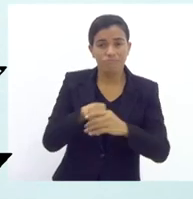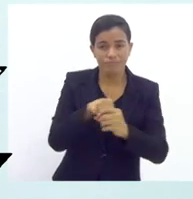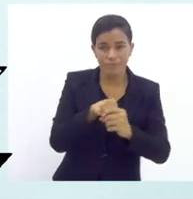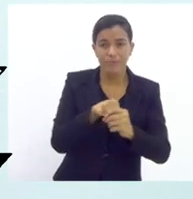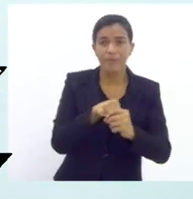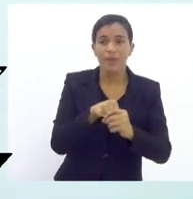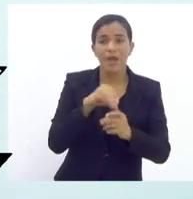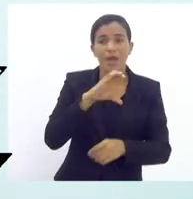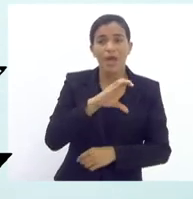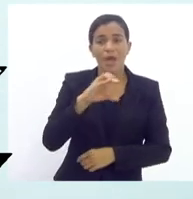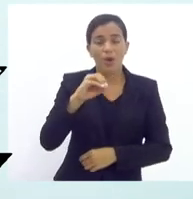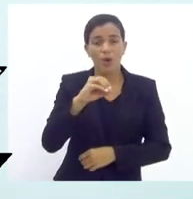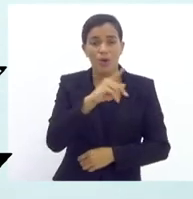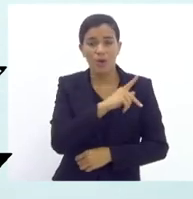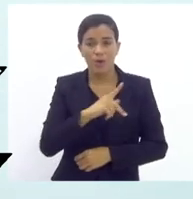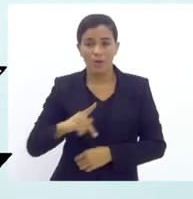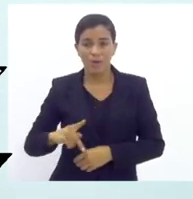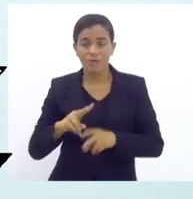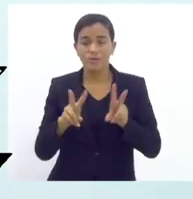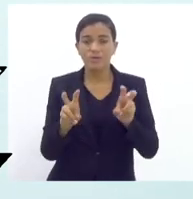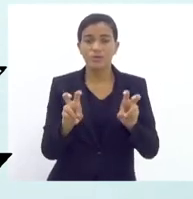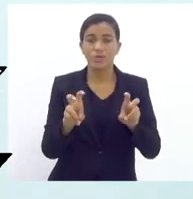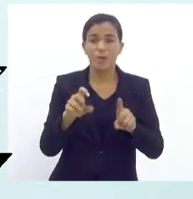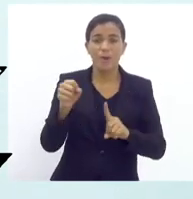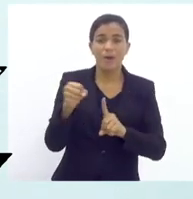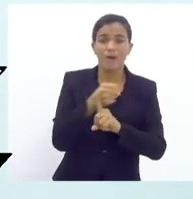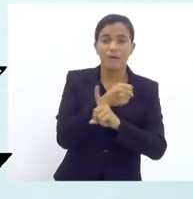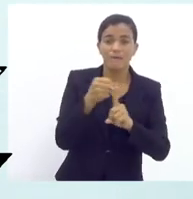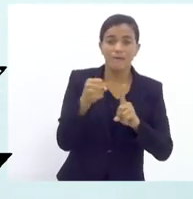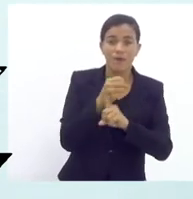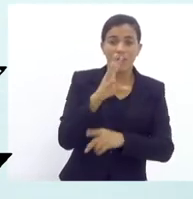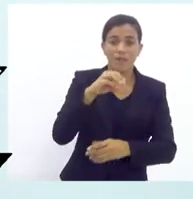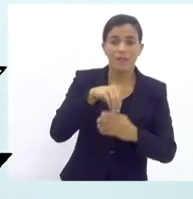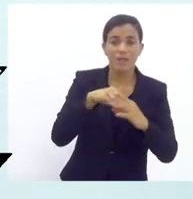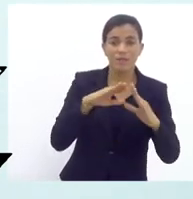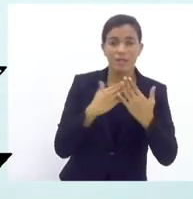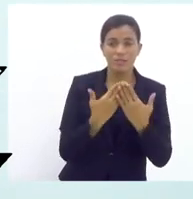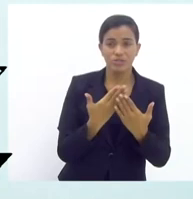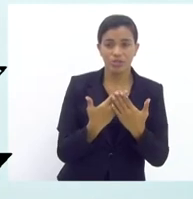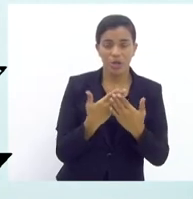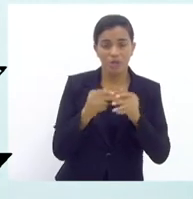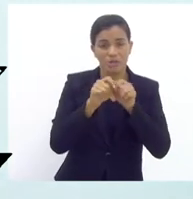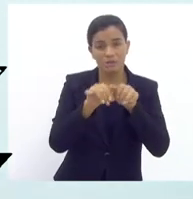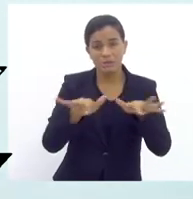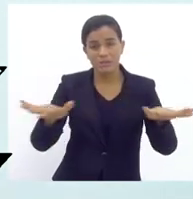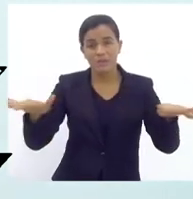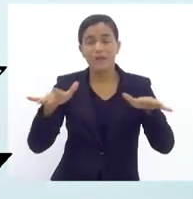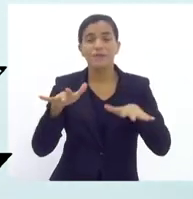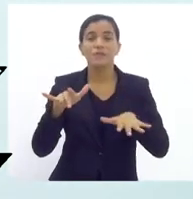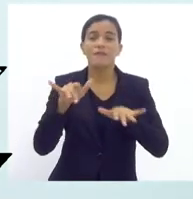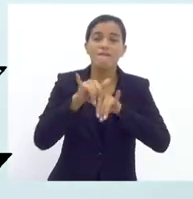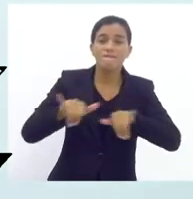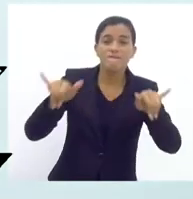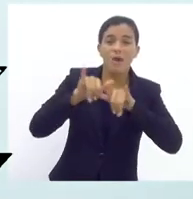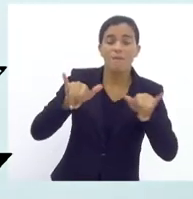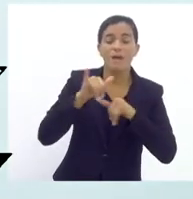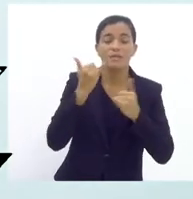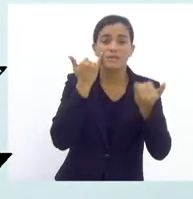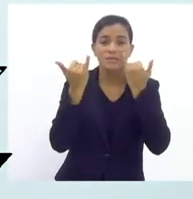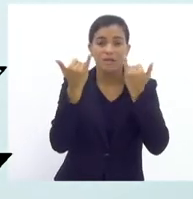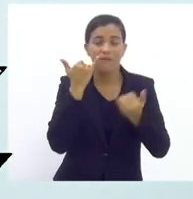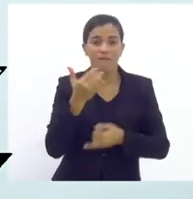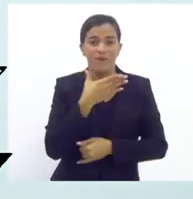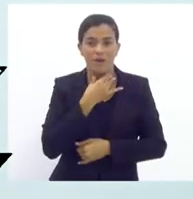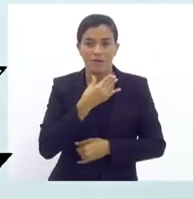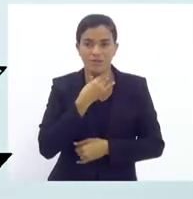das co-presidentes que é sobre o tema da violência nas escolas e a disseminação de Notícias falsas essa